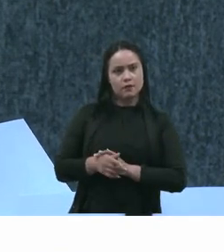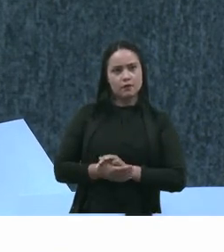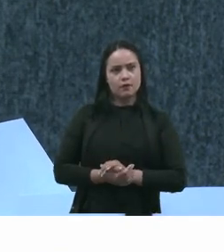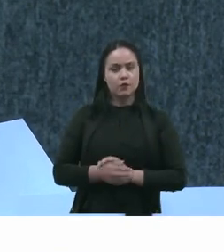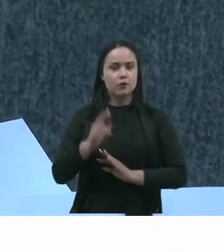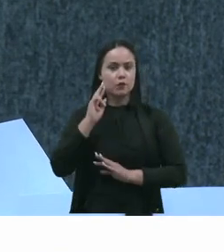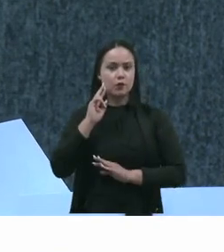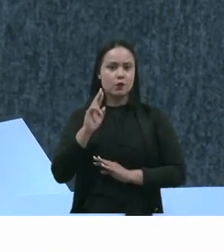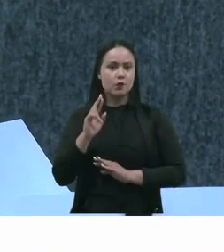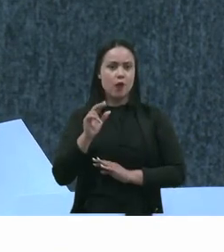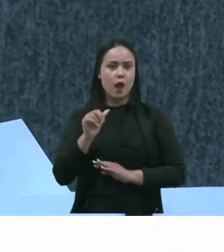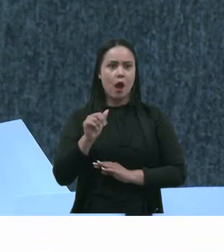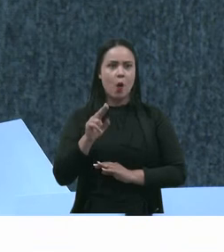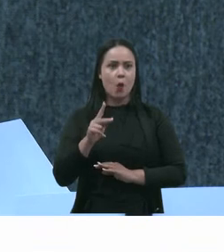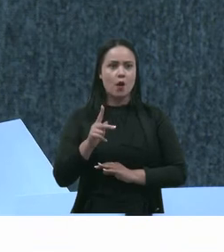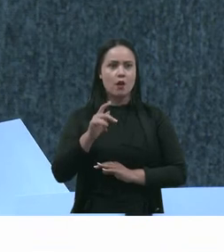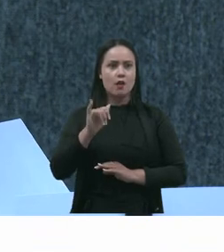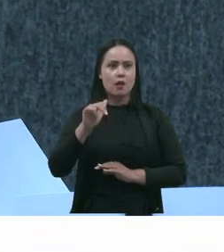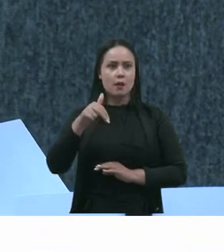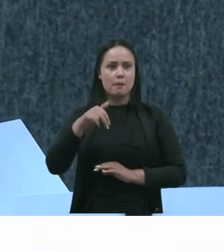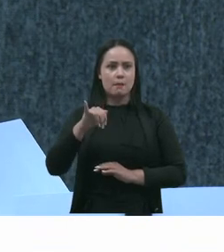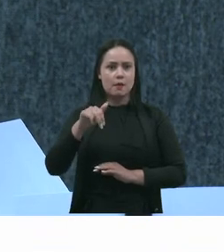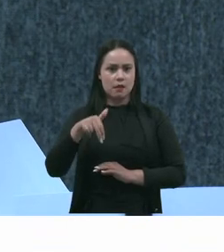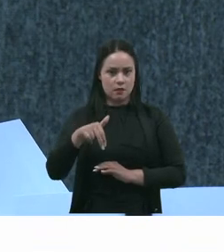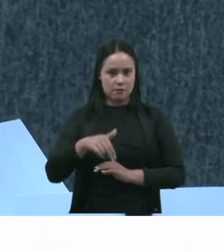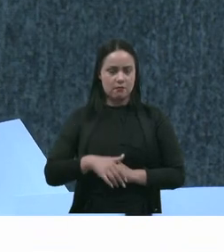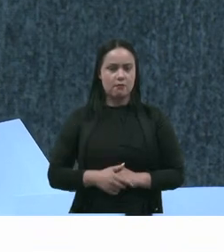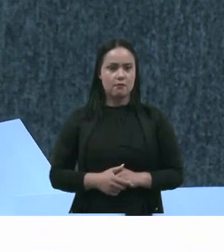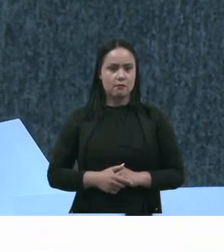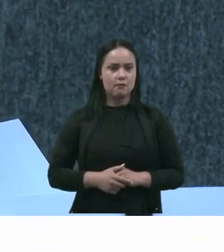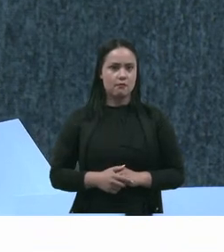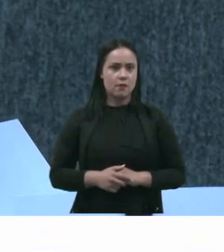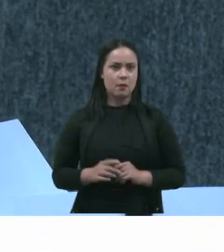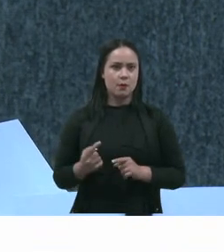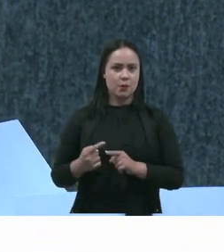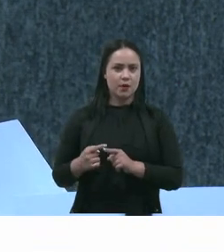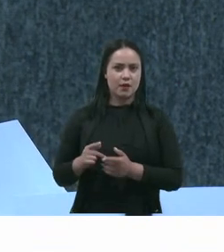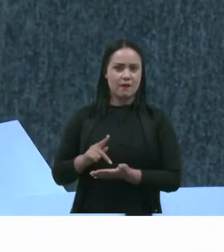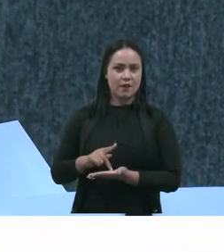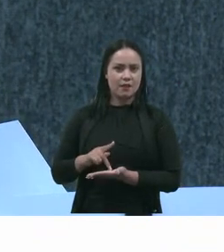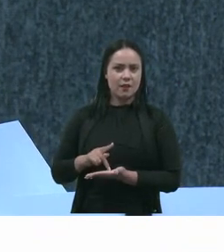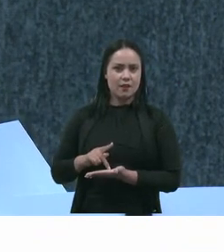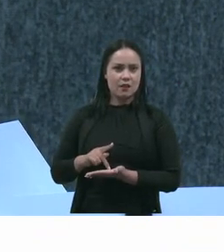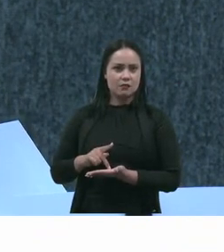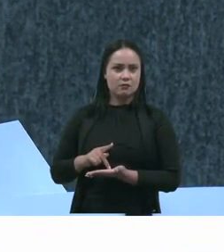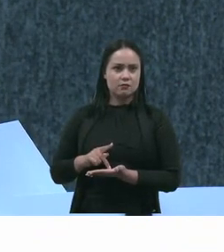o doutor Alckmin a respeito, né? É que, na verdade,